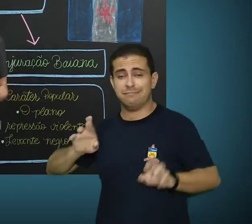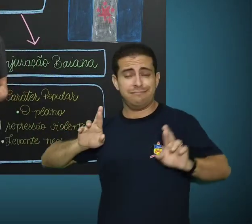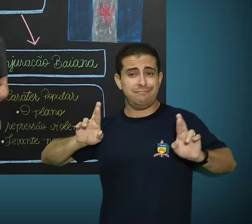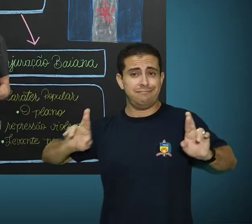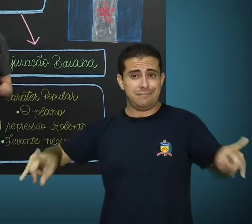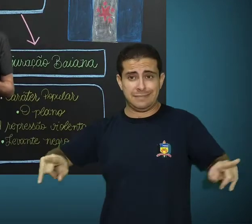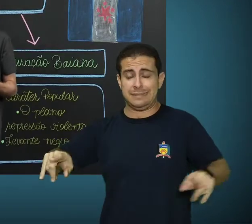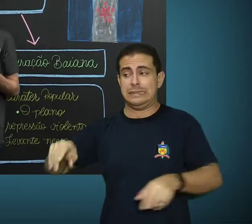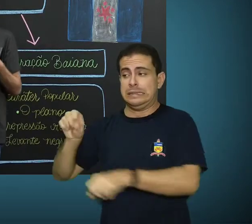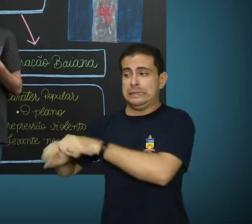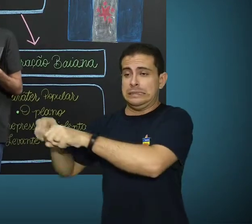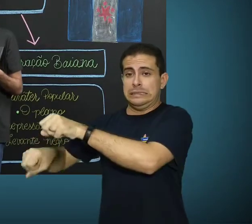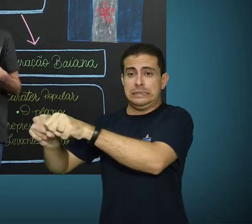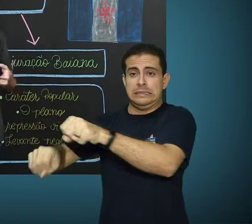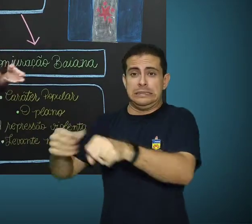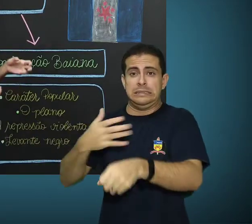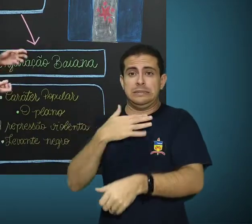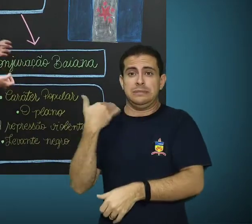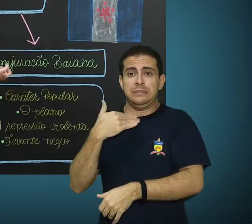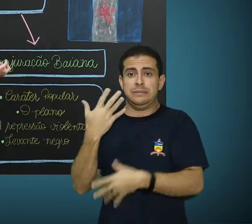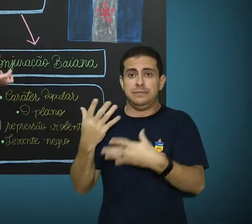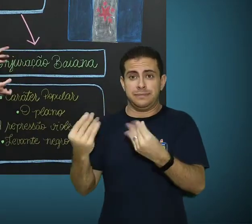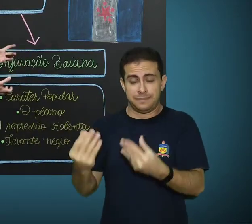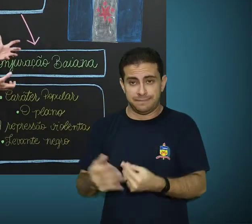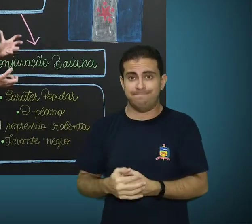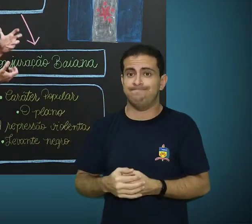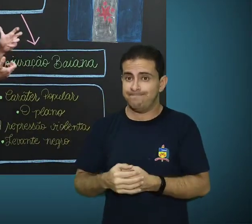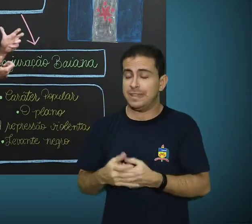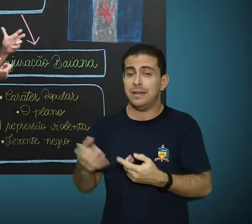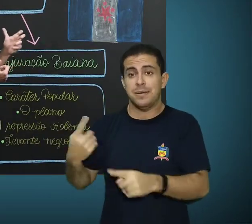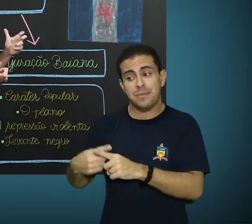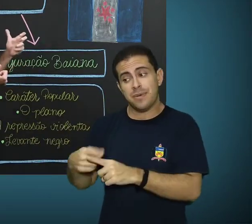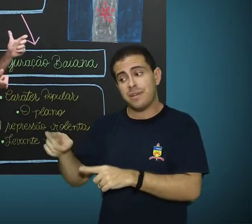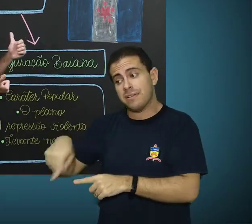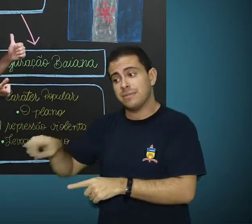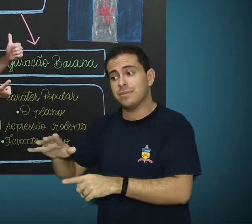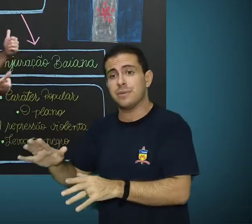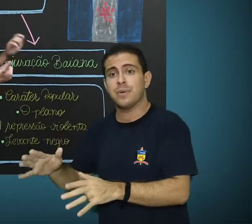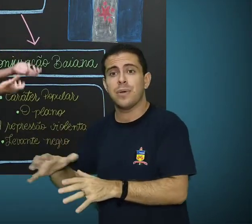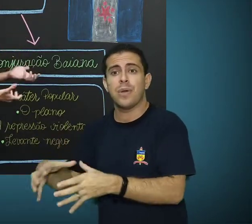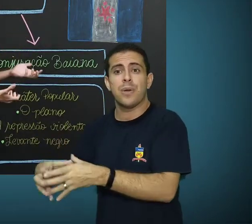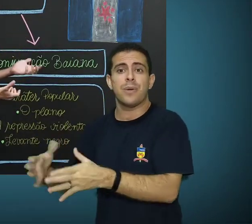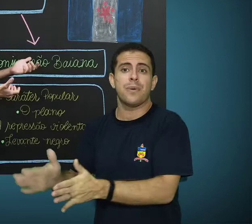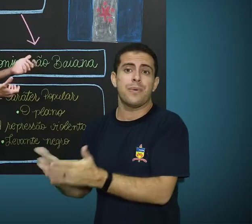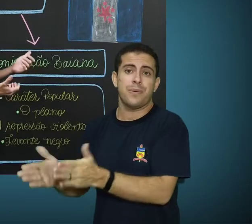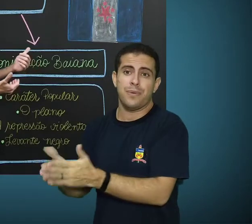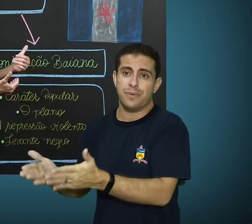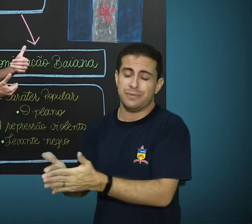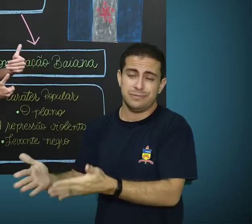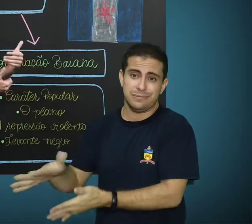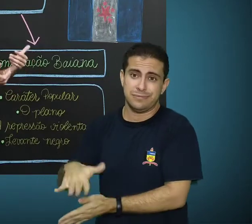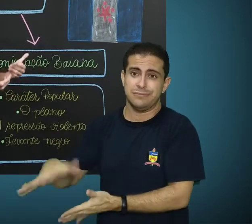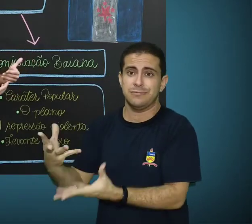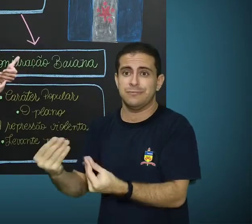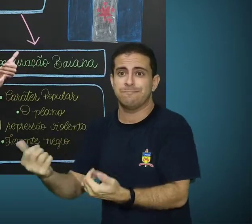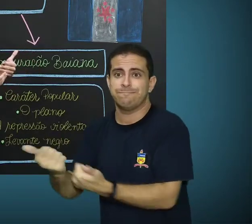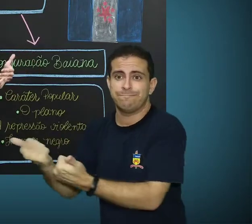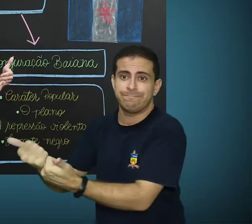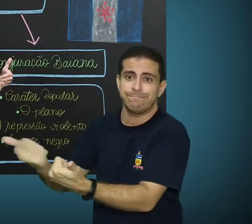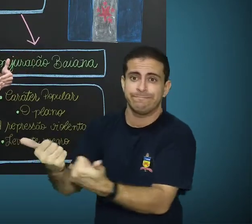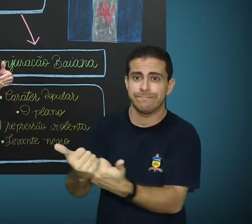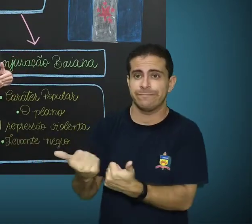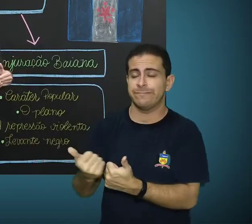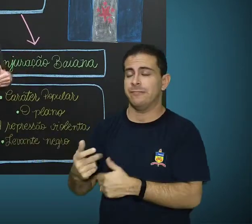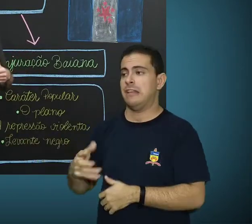grande medida por conta do caráter, né? Foi um caráter popular que levou certo medo das classes dominantes que levantes